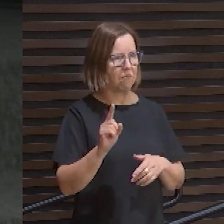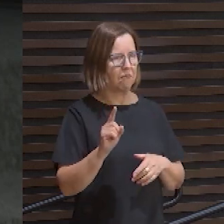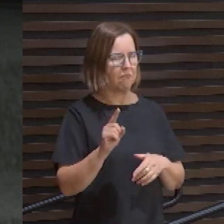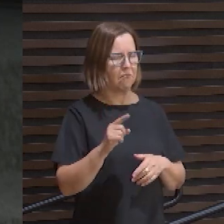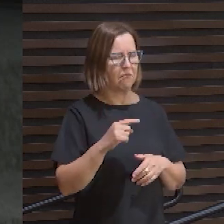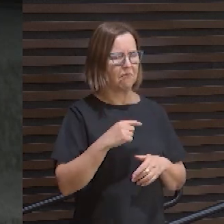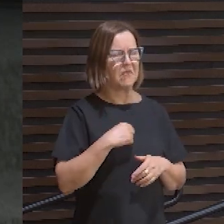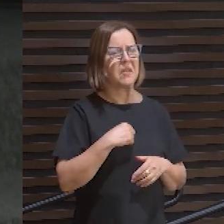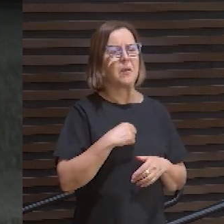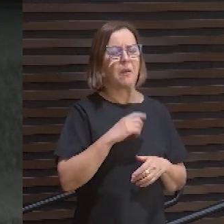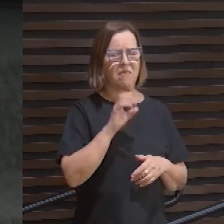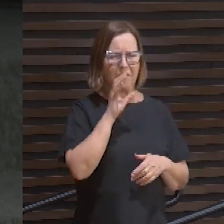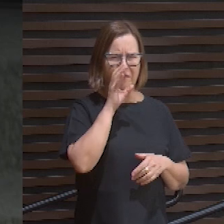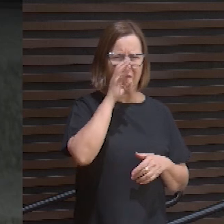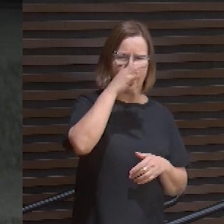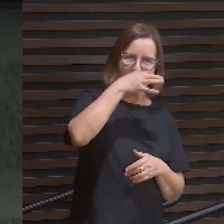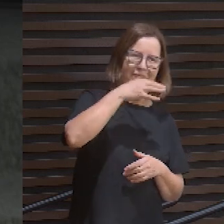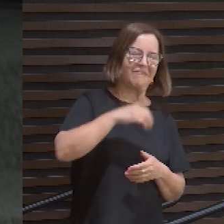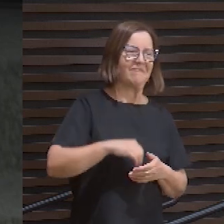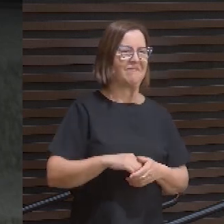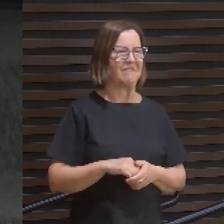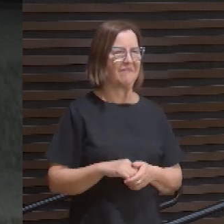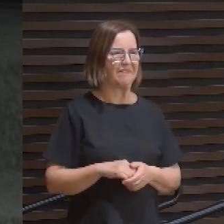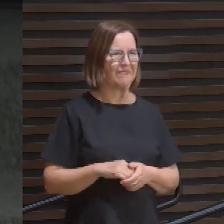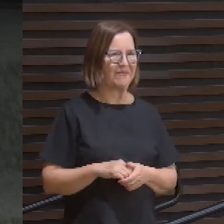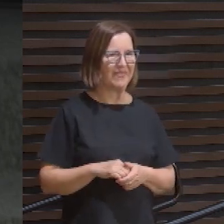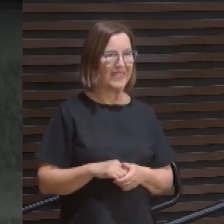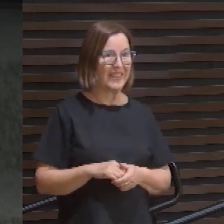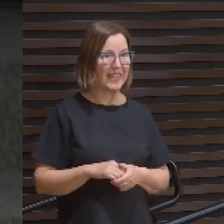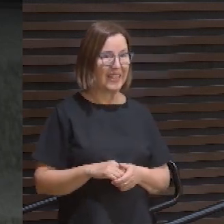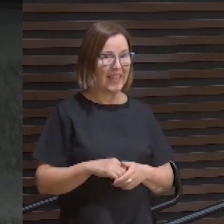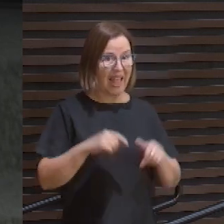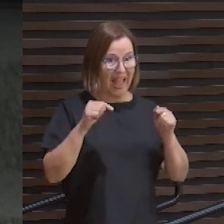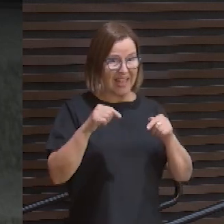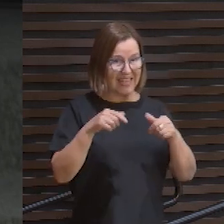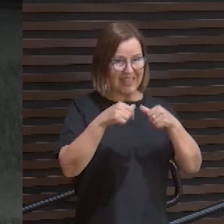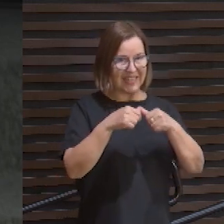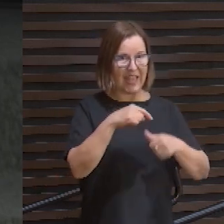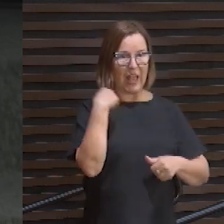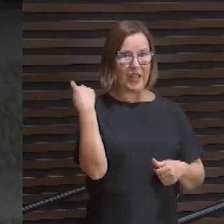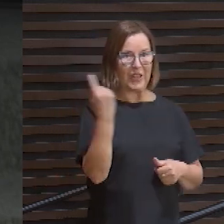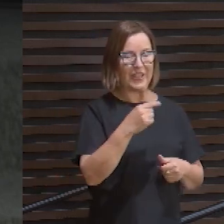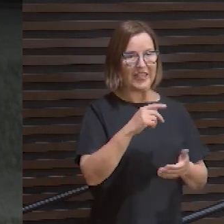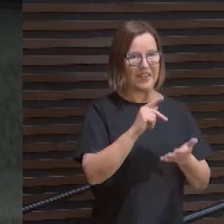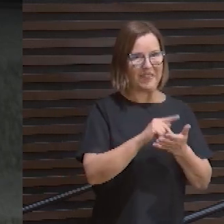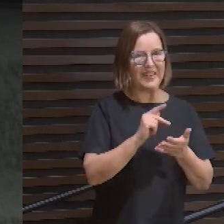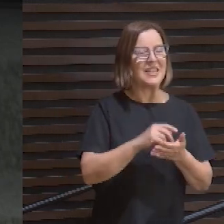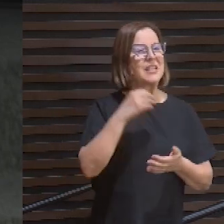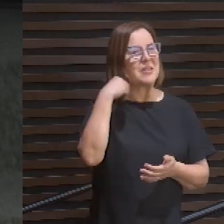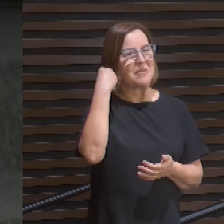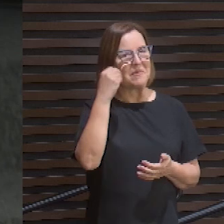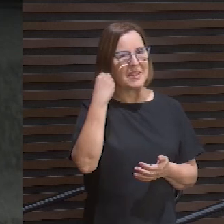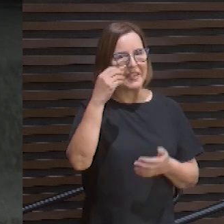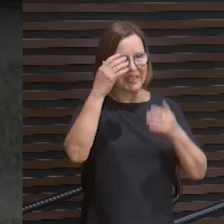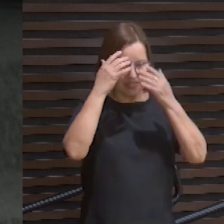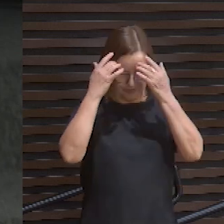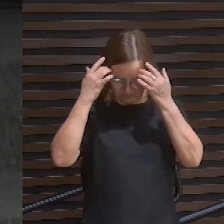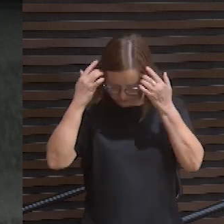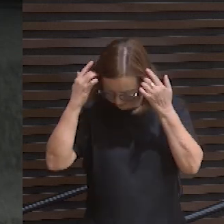teimoso. Não é não, meu irmão. É que aqui é que está a nossa verdadeira experiência.